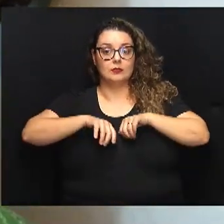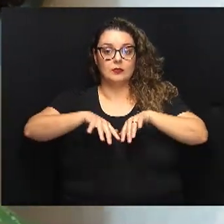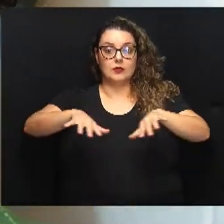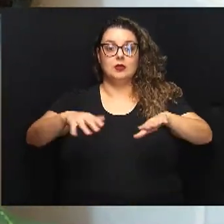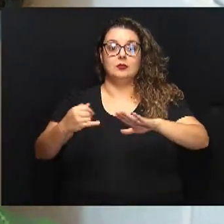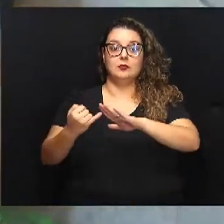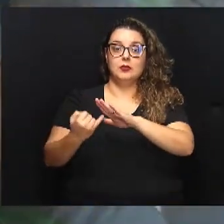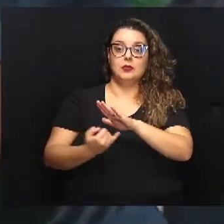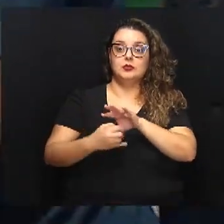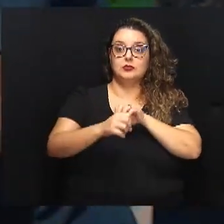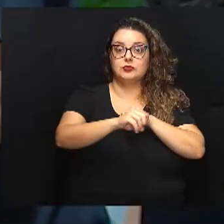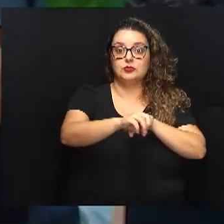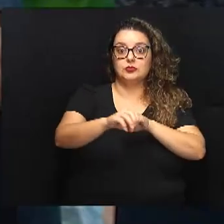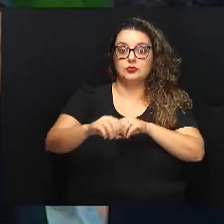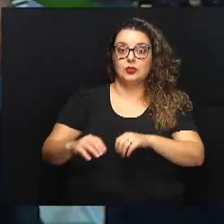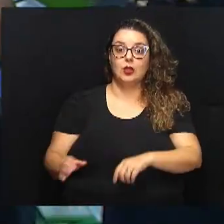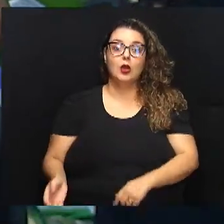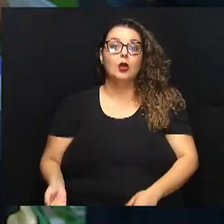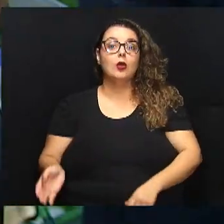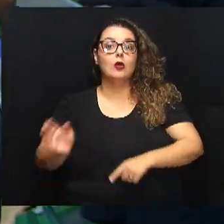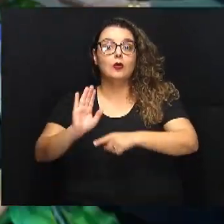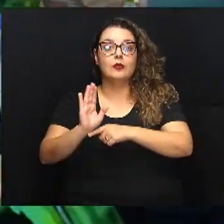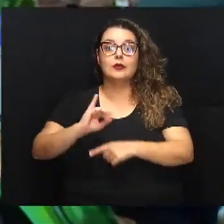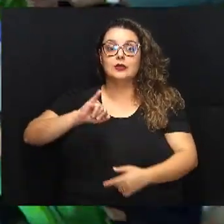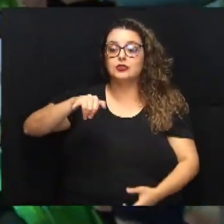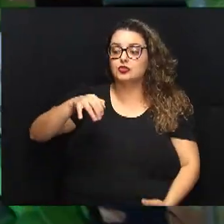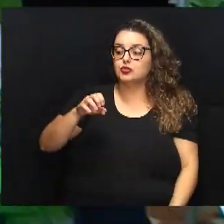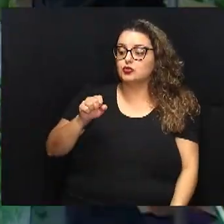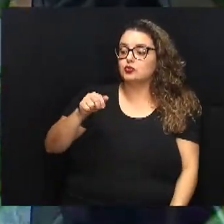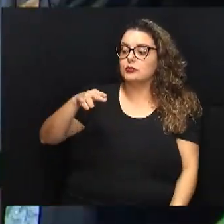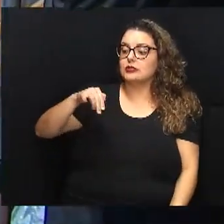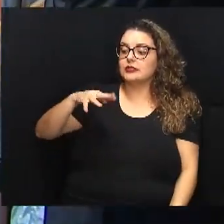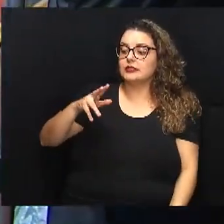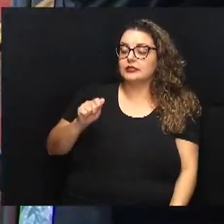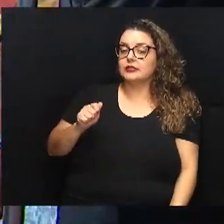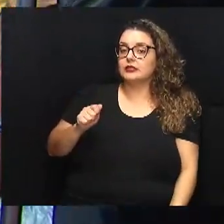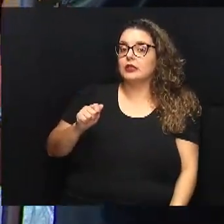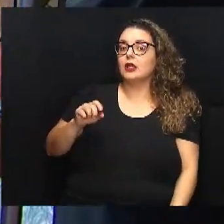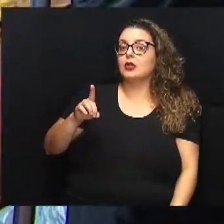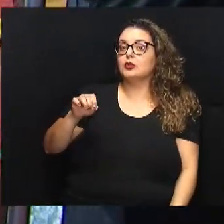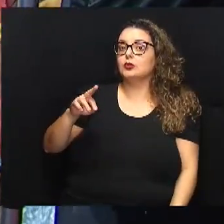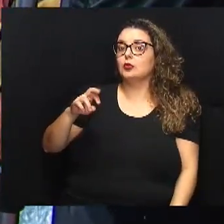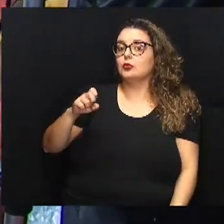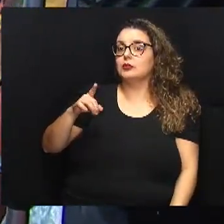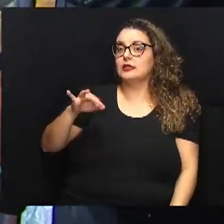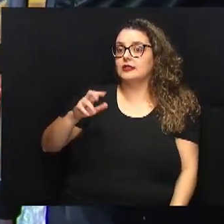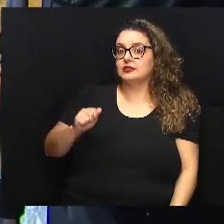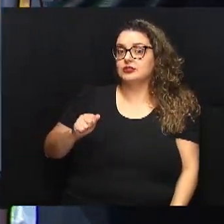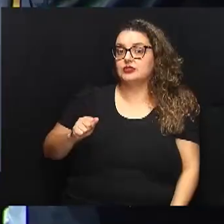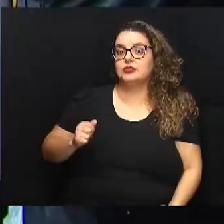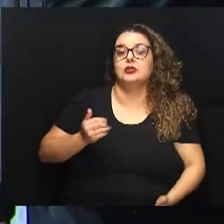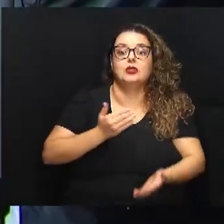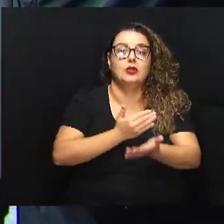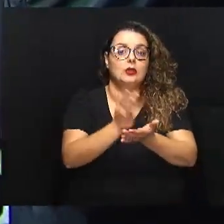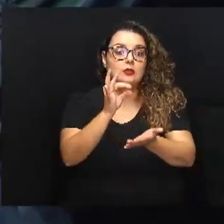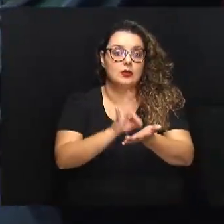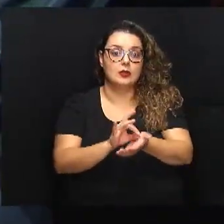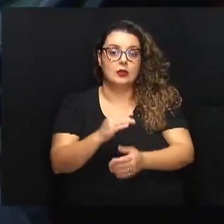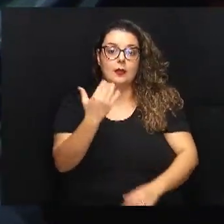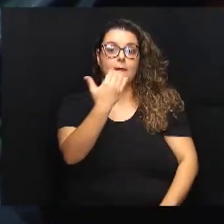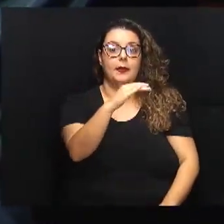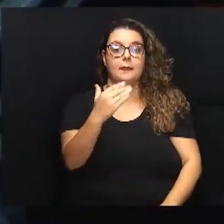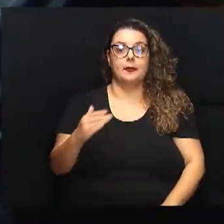de ensino, o filme Joaninha Douradinha, A Origem, será exibido em escolas de vários